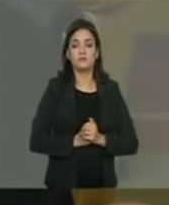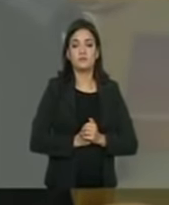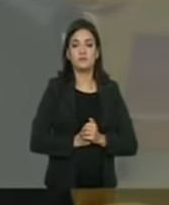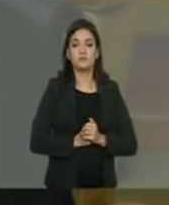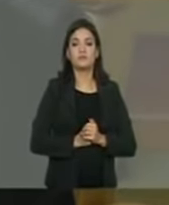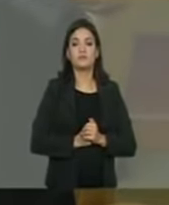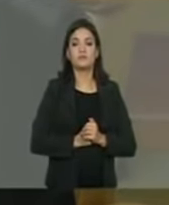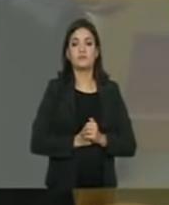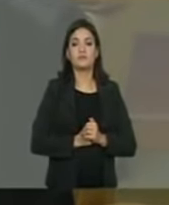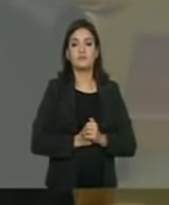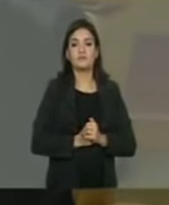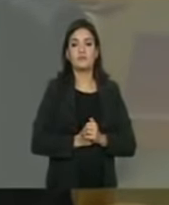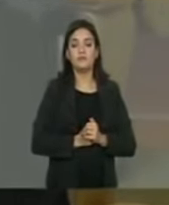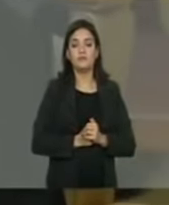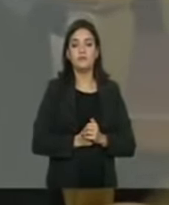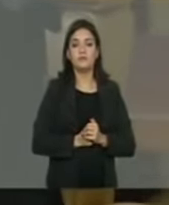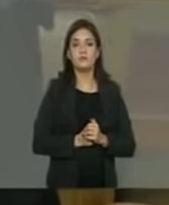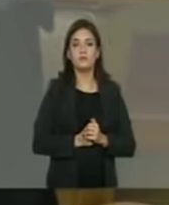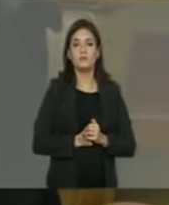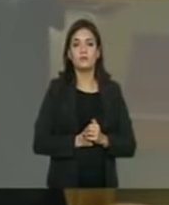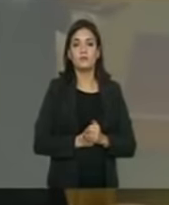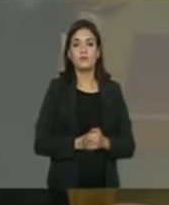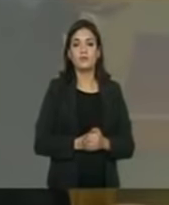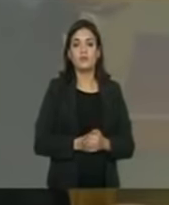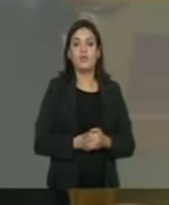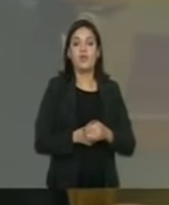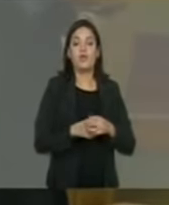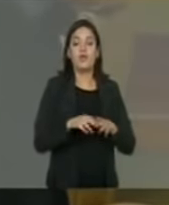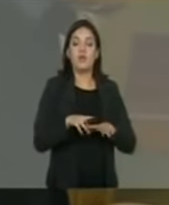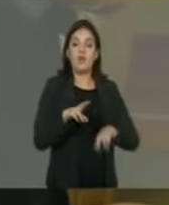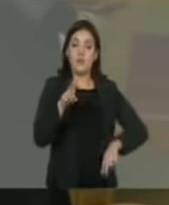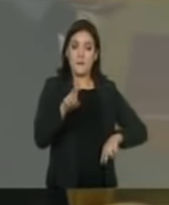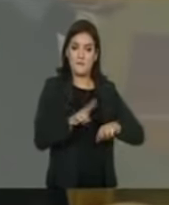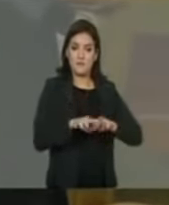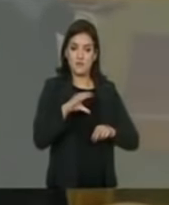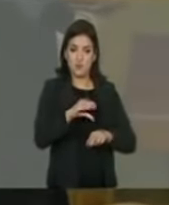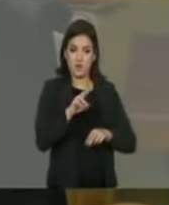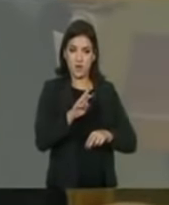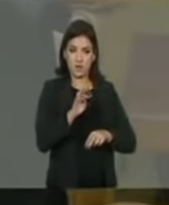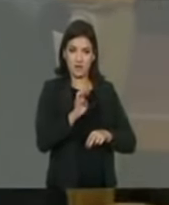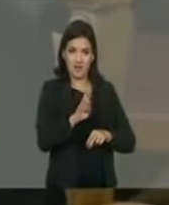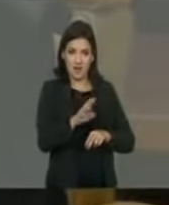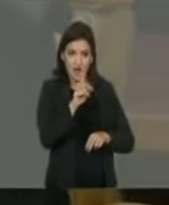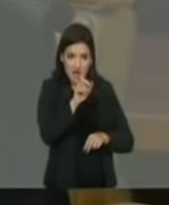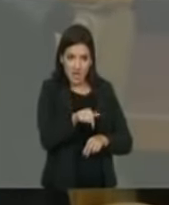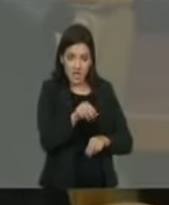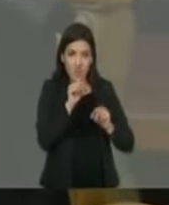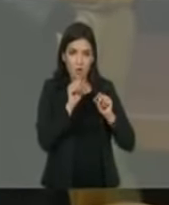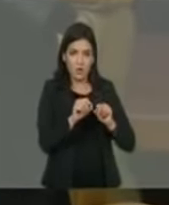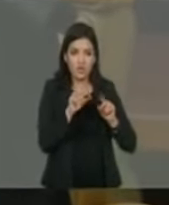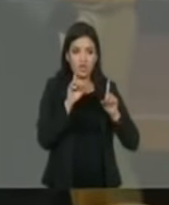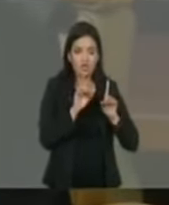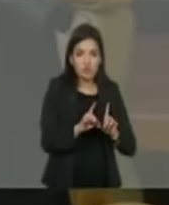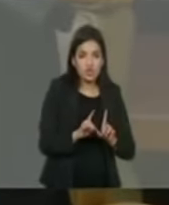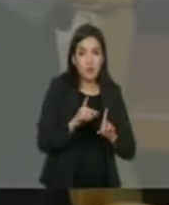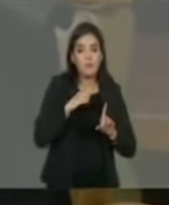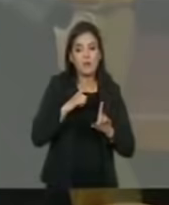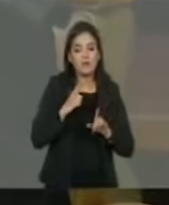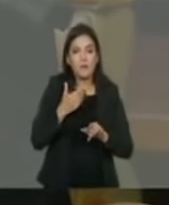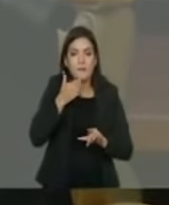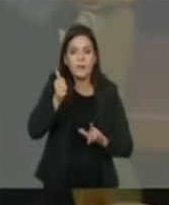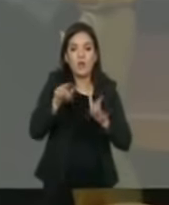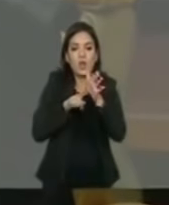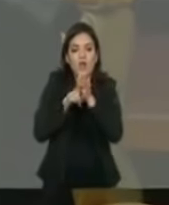benefício da atividade desenvolvida no processo penal fecha aspas por isso mesmo a prisão cautelar que